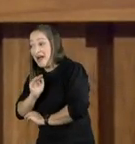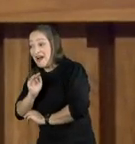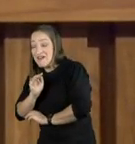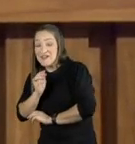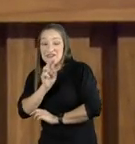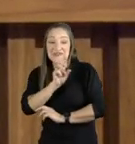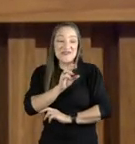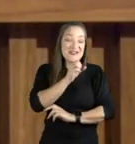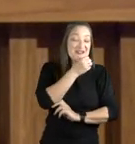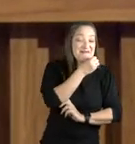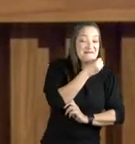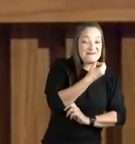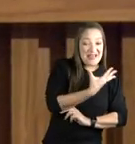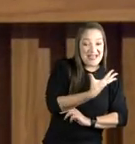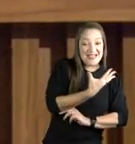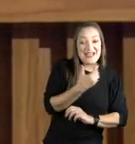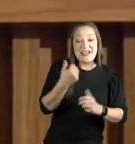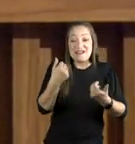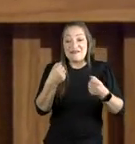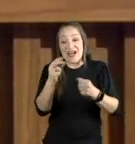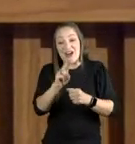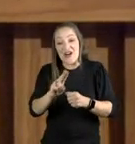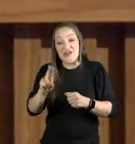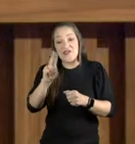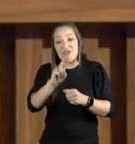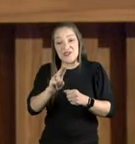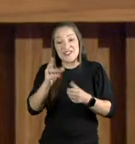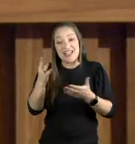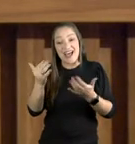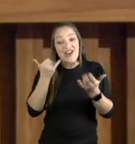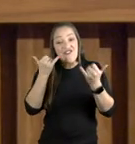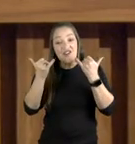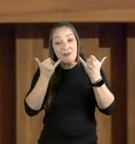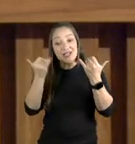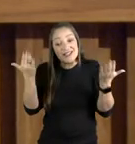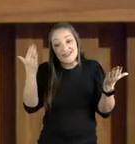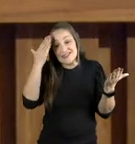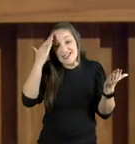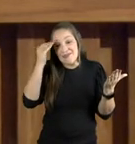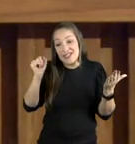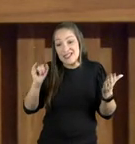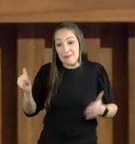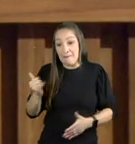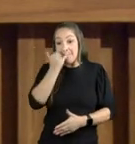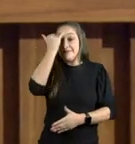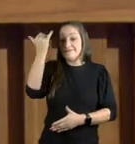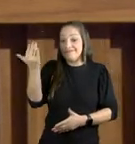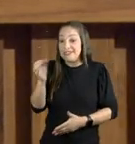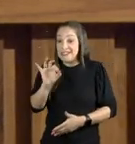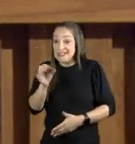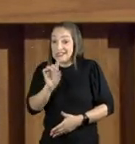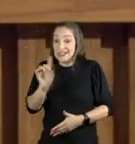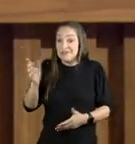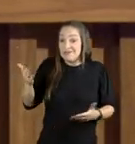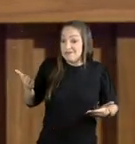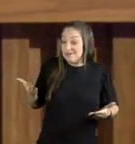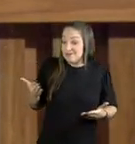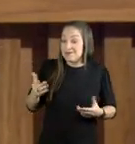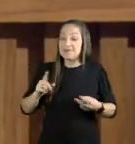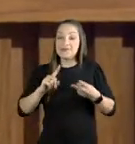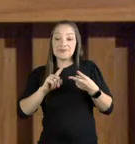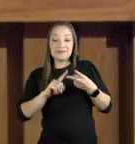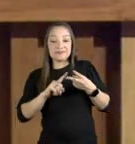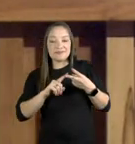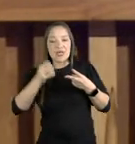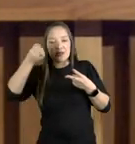filtrar um pouco dessas informações para saber se a gente está tomando golpes ou não. Né? Então, segundo, é o que eu